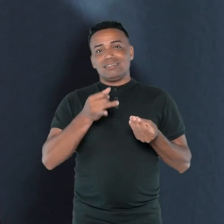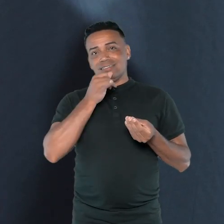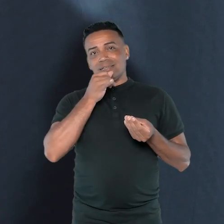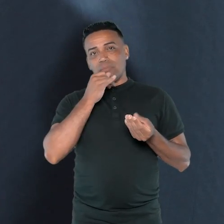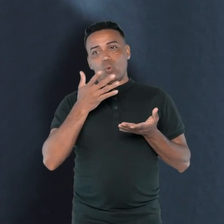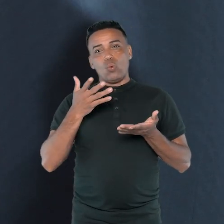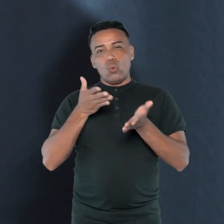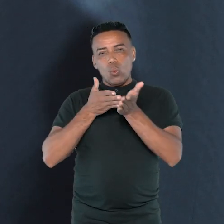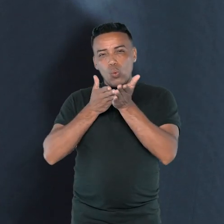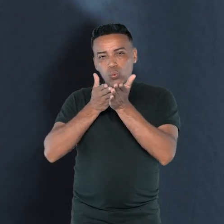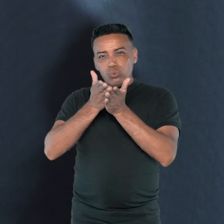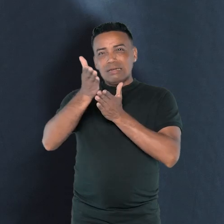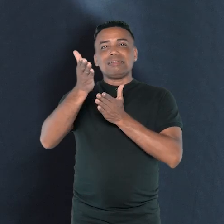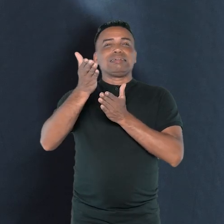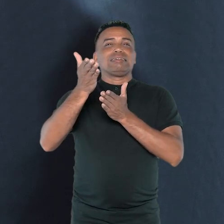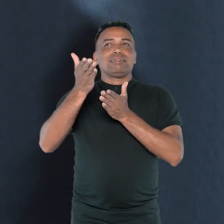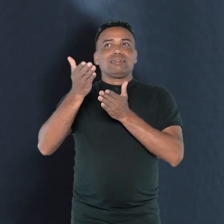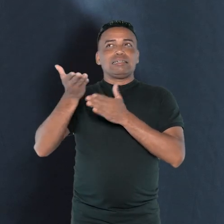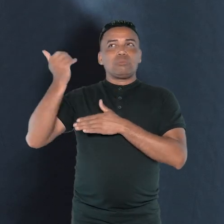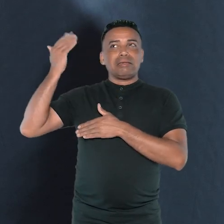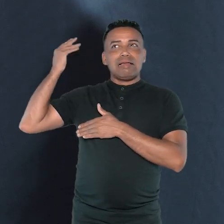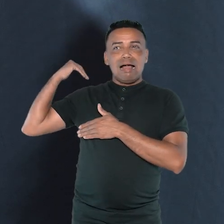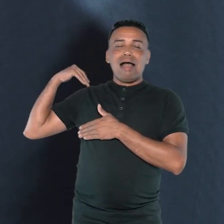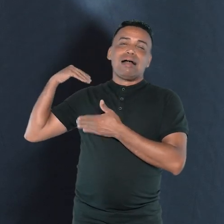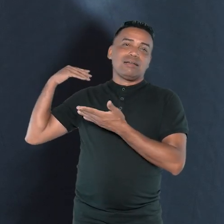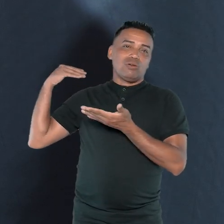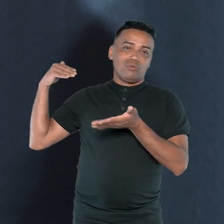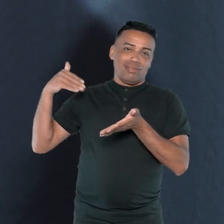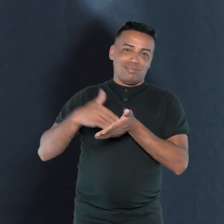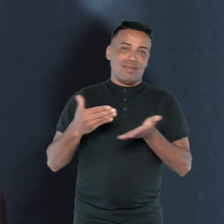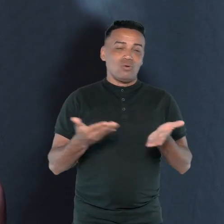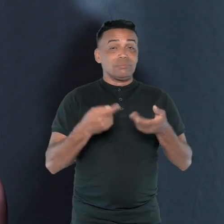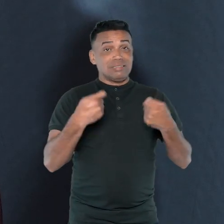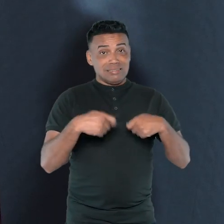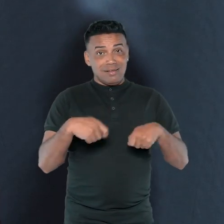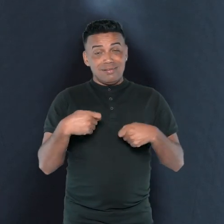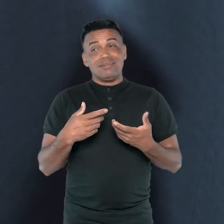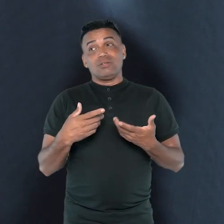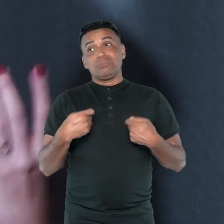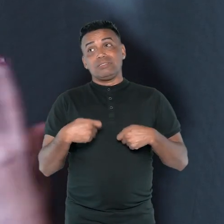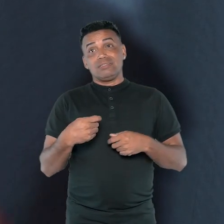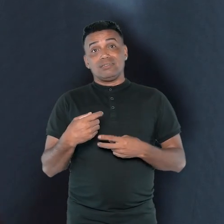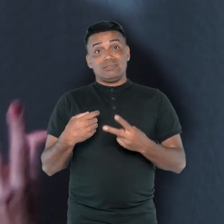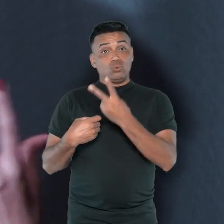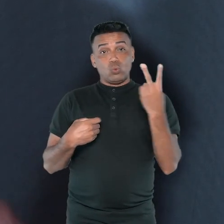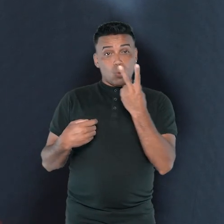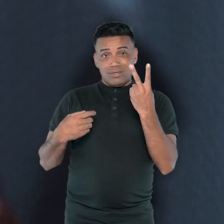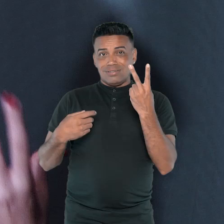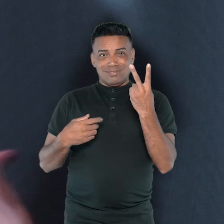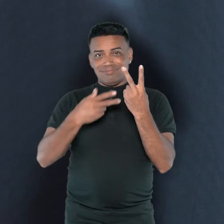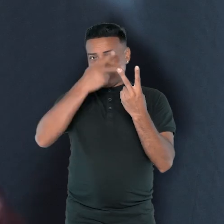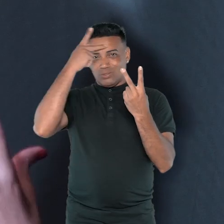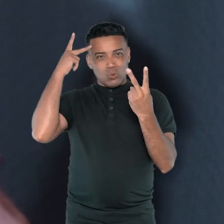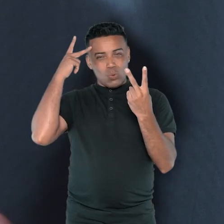resto, né? um resíduo que seria necessário, porque é preciso de, no mínimo, 2 pessoas